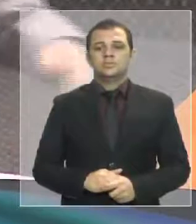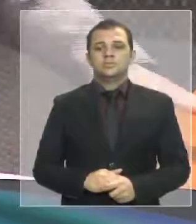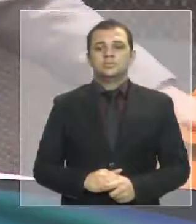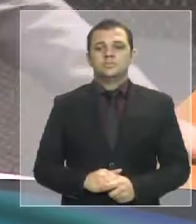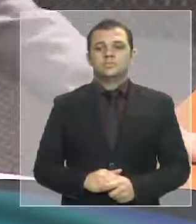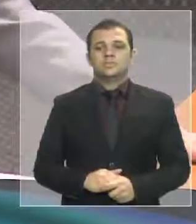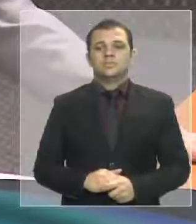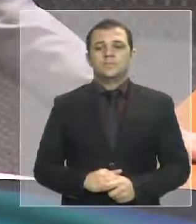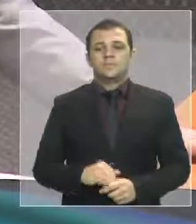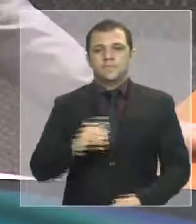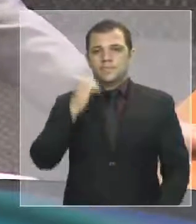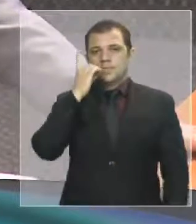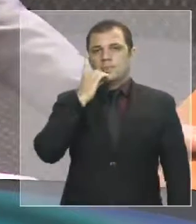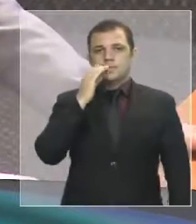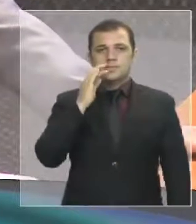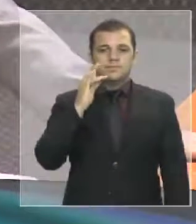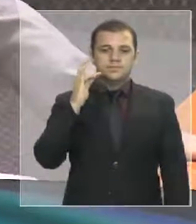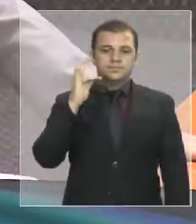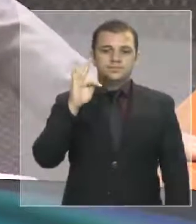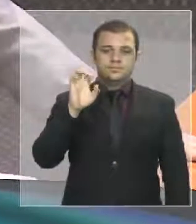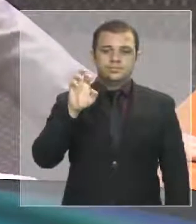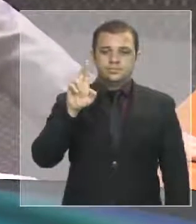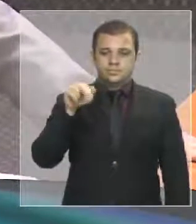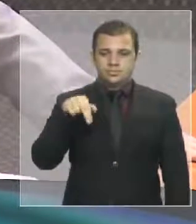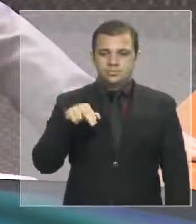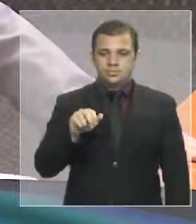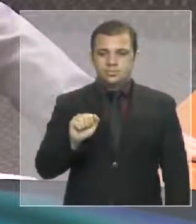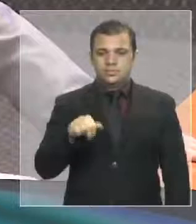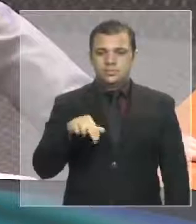adaptado fernando furtado